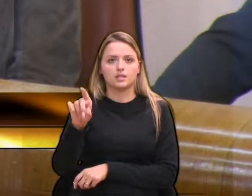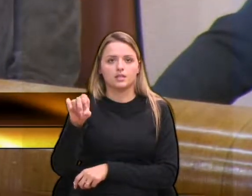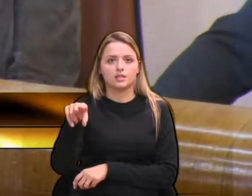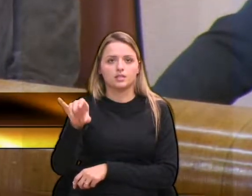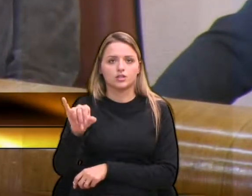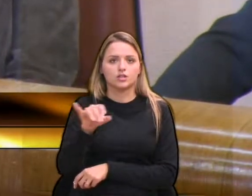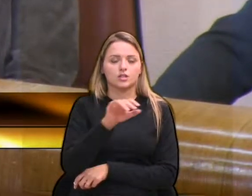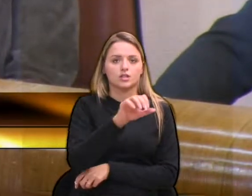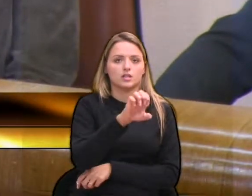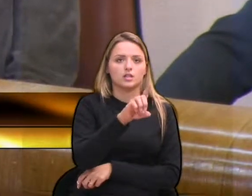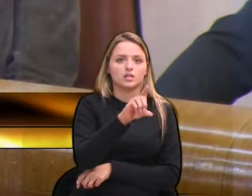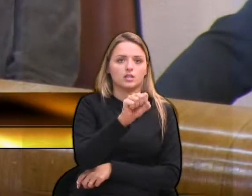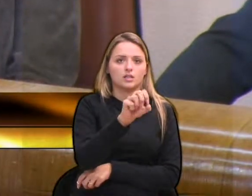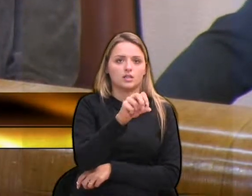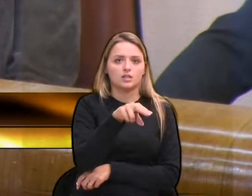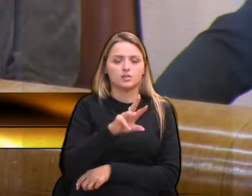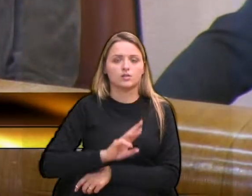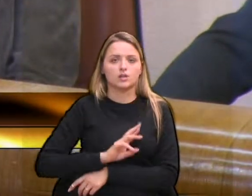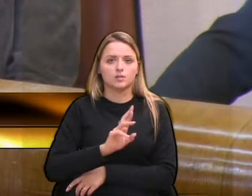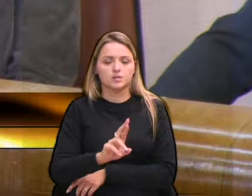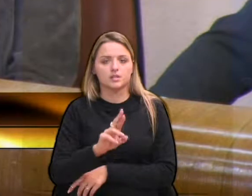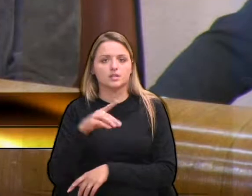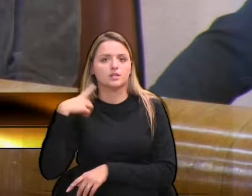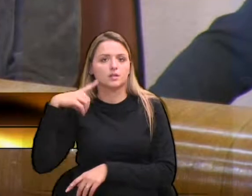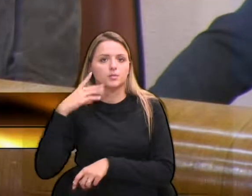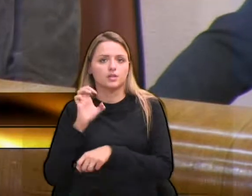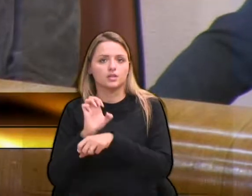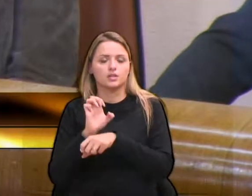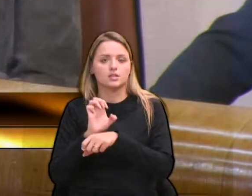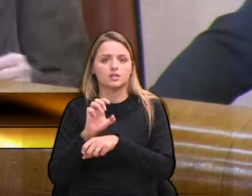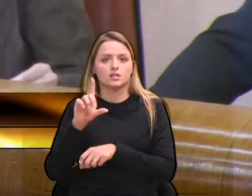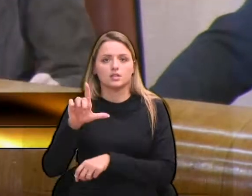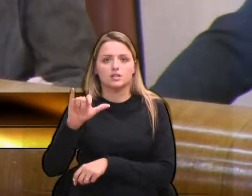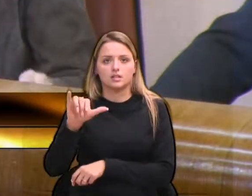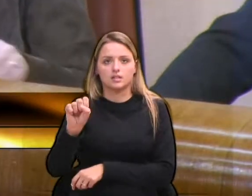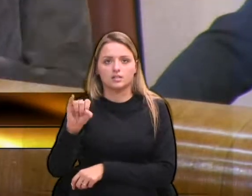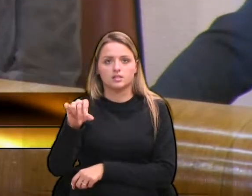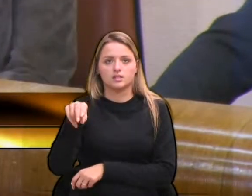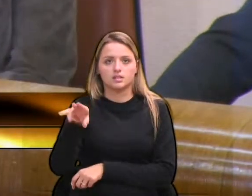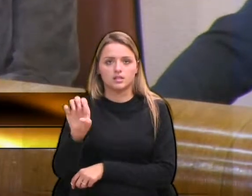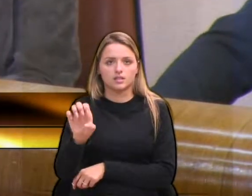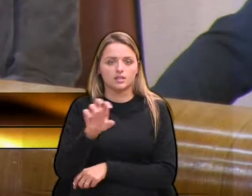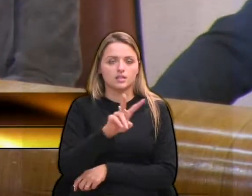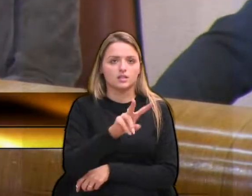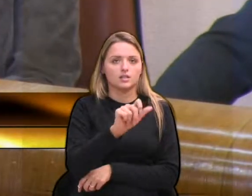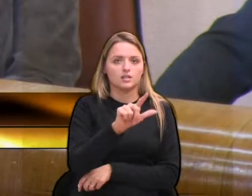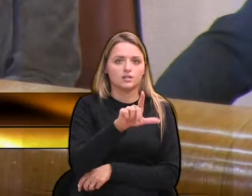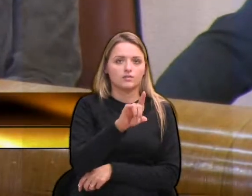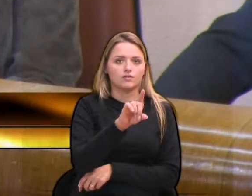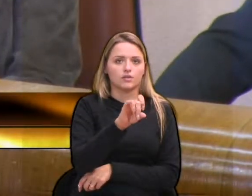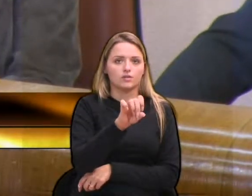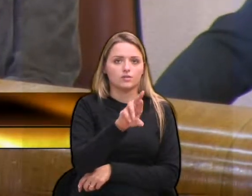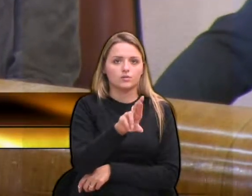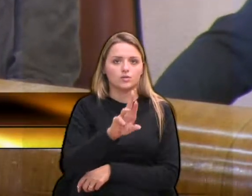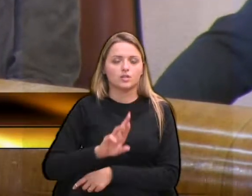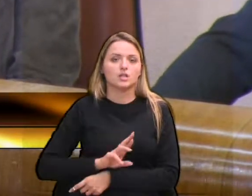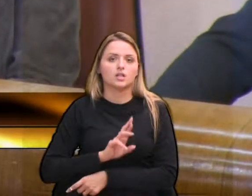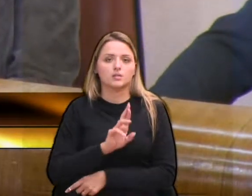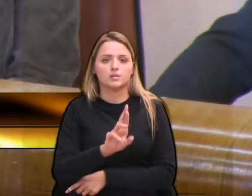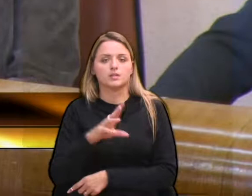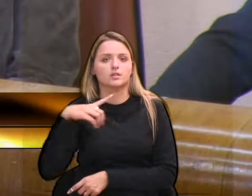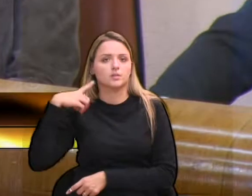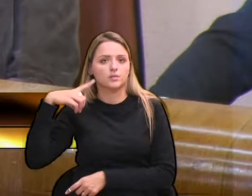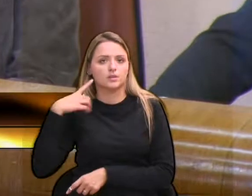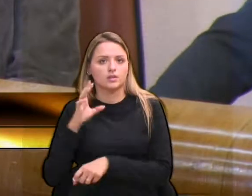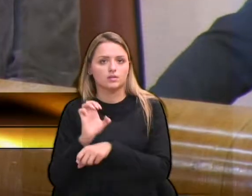Edson Borges, representando a deputada estadual Lisiane Bauer. Valdir Deitos, representando o